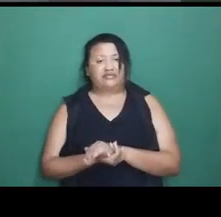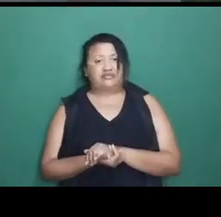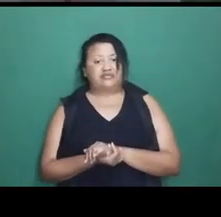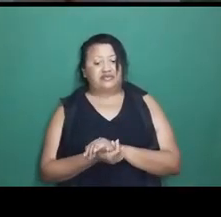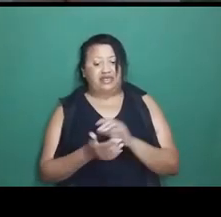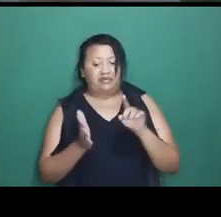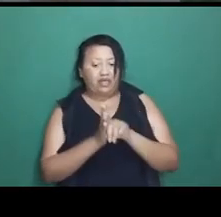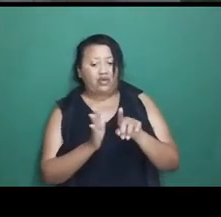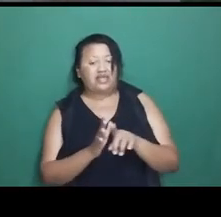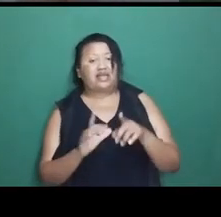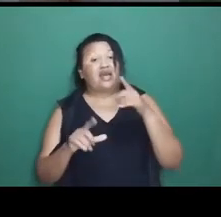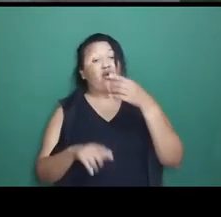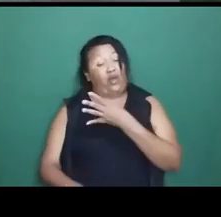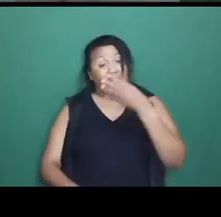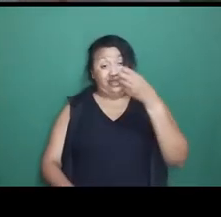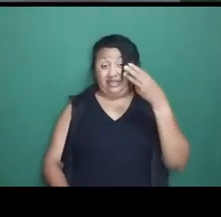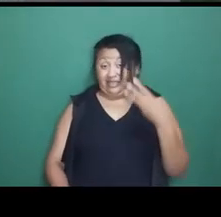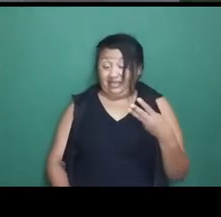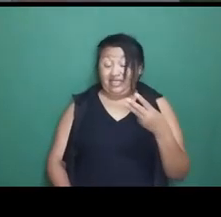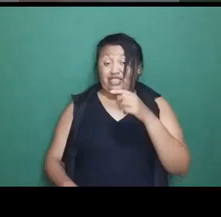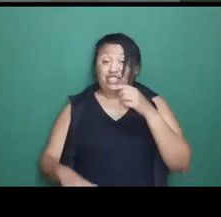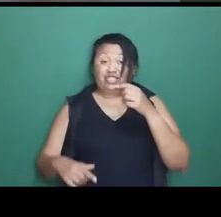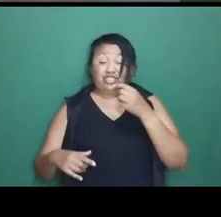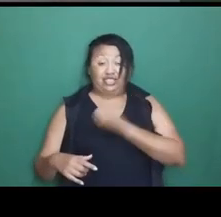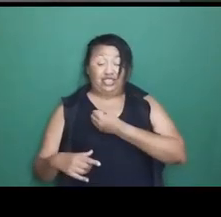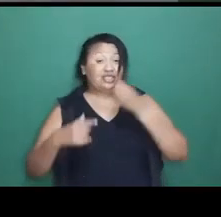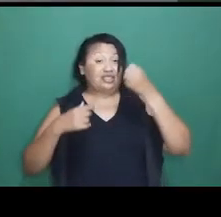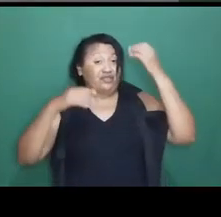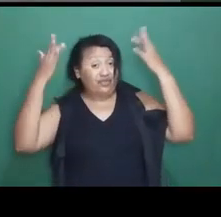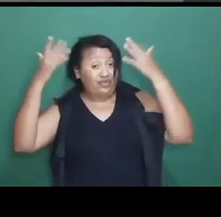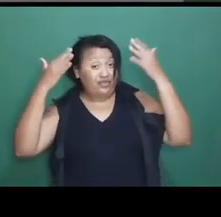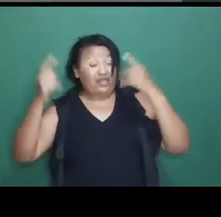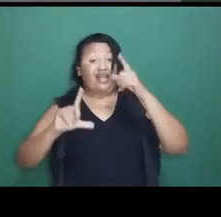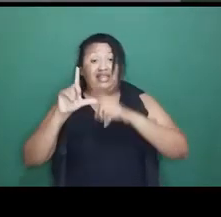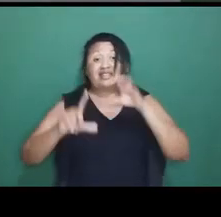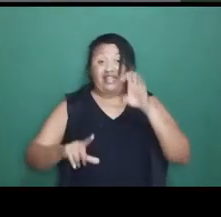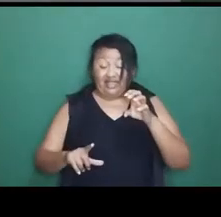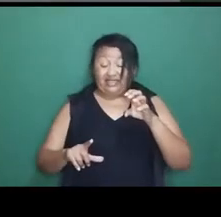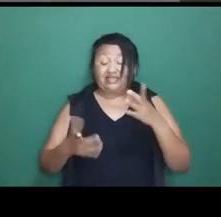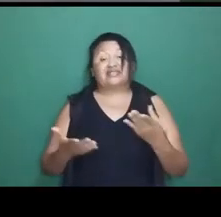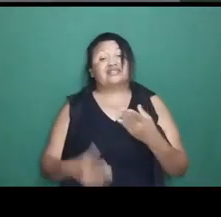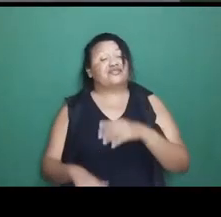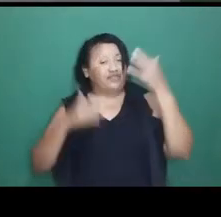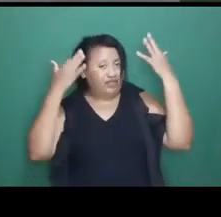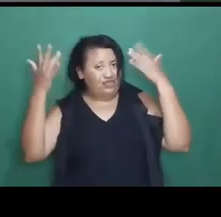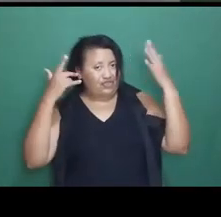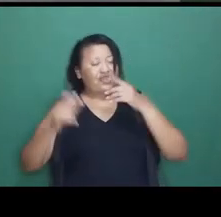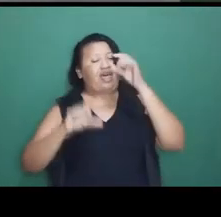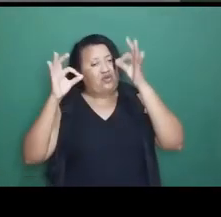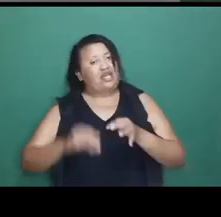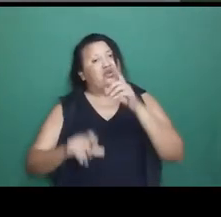43 de filosofia letra é o gabarito da questão 43 de filosofia